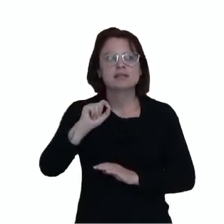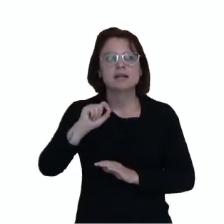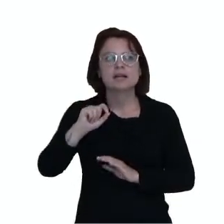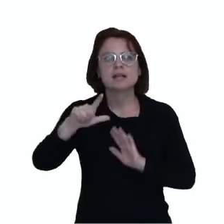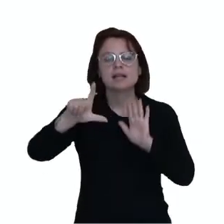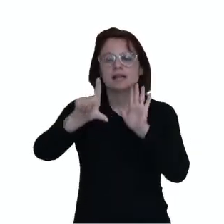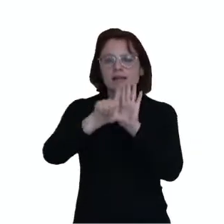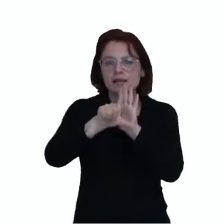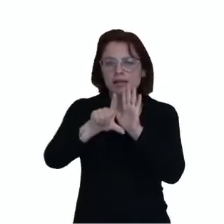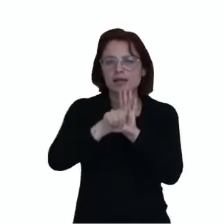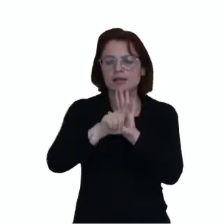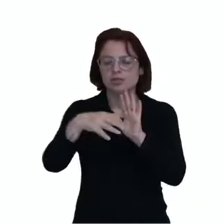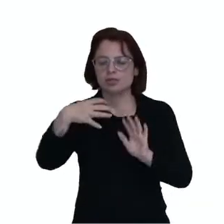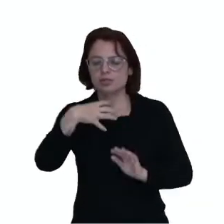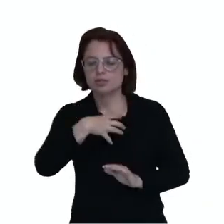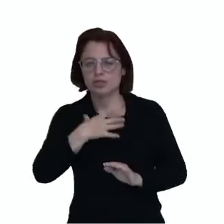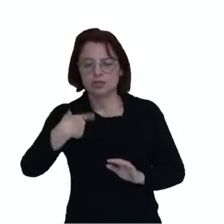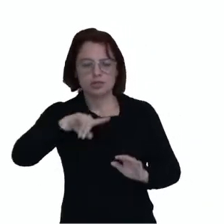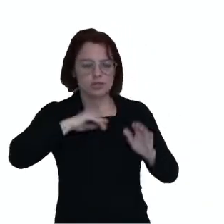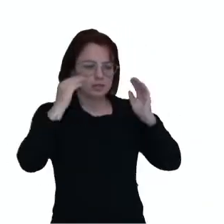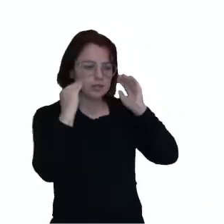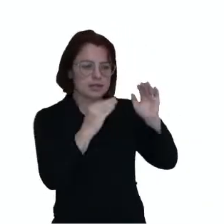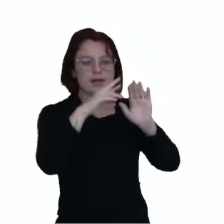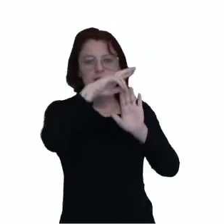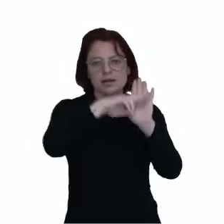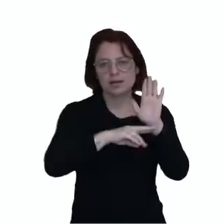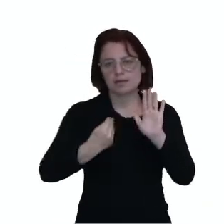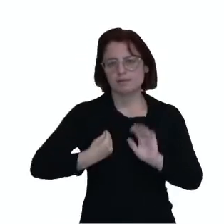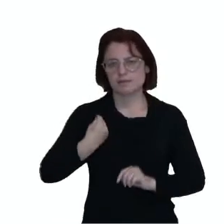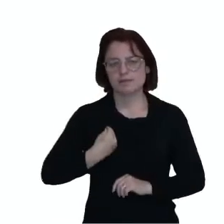de conduta ou regra de convivência.